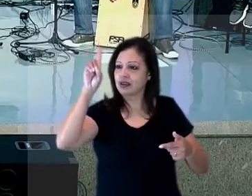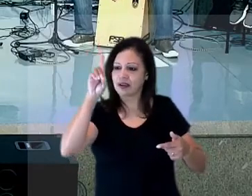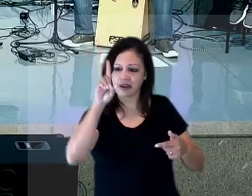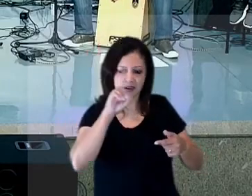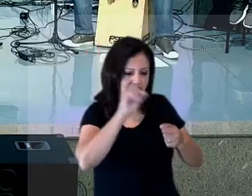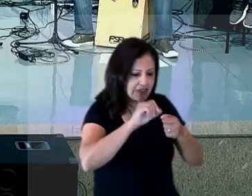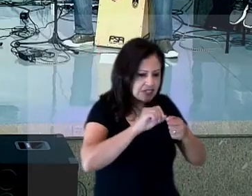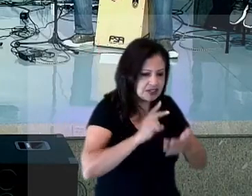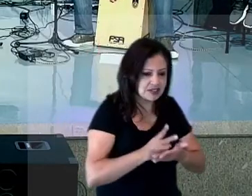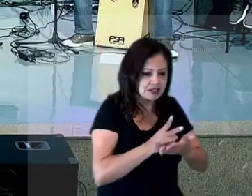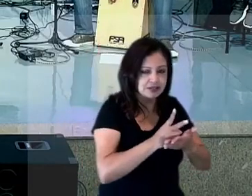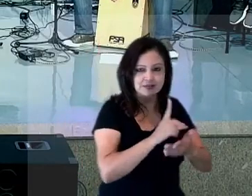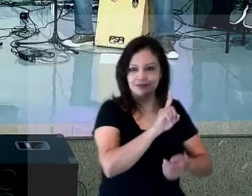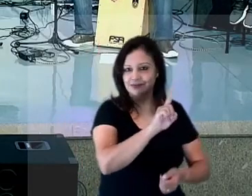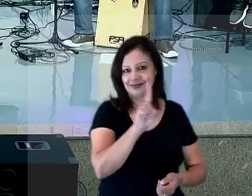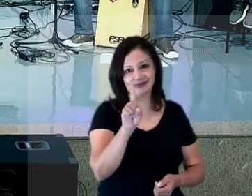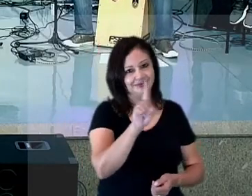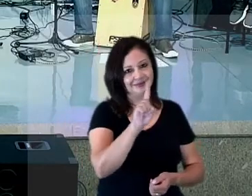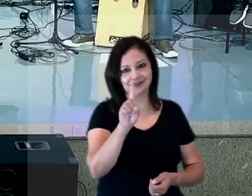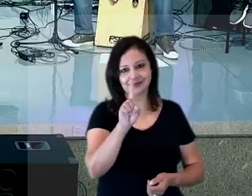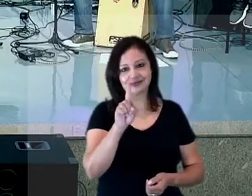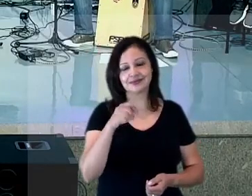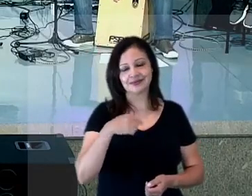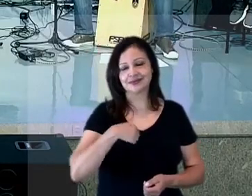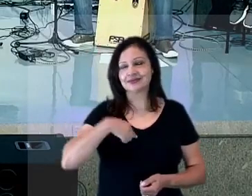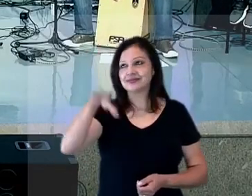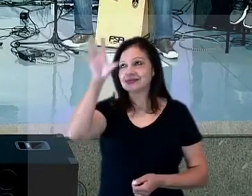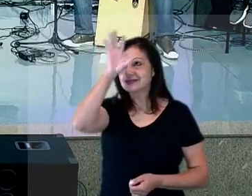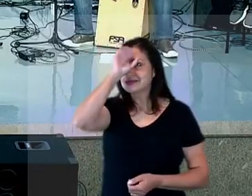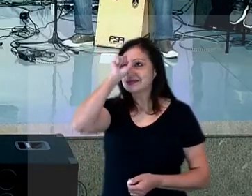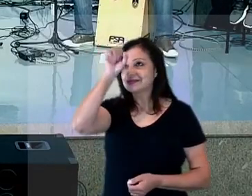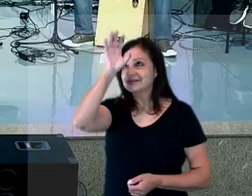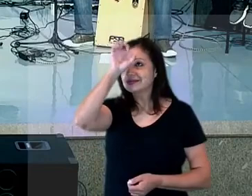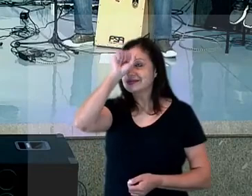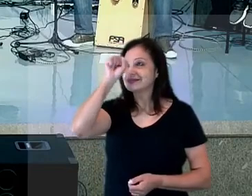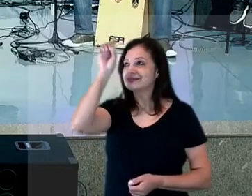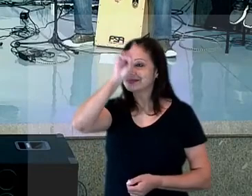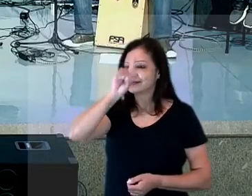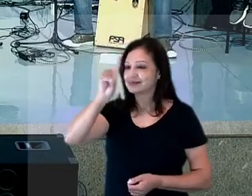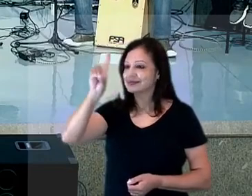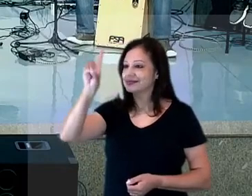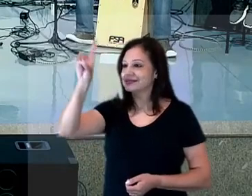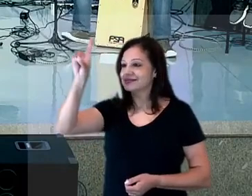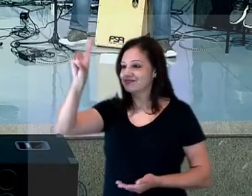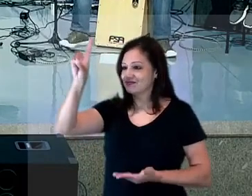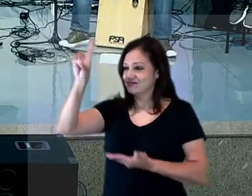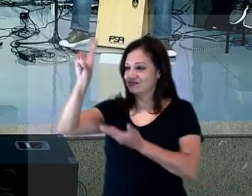Eu aprendi a te adorar pelo que